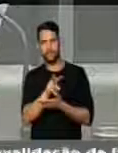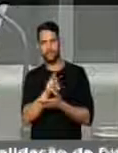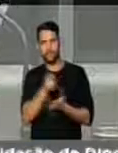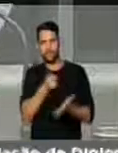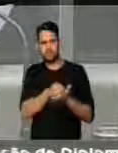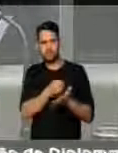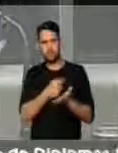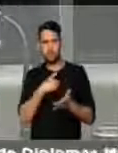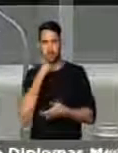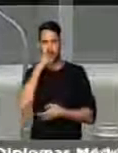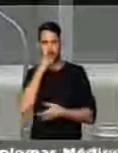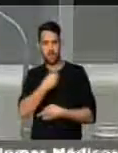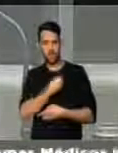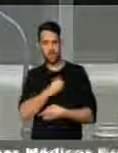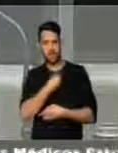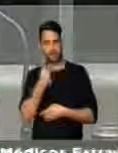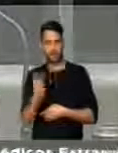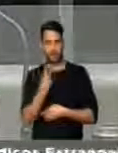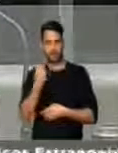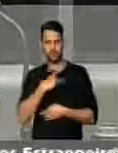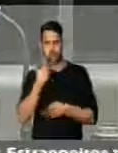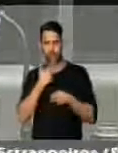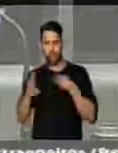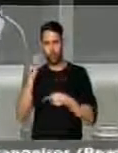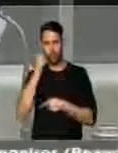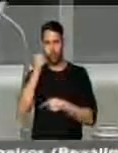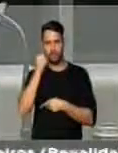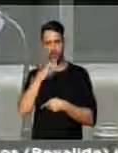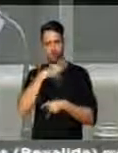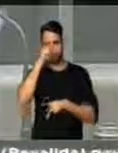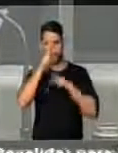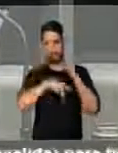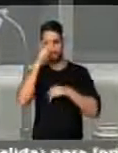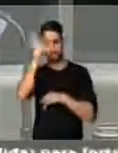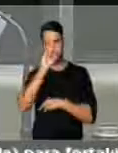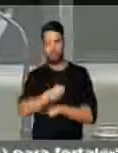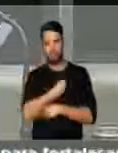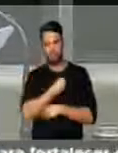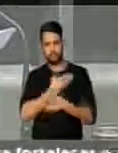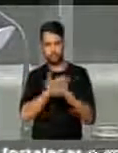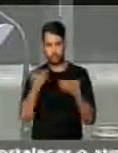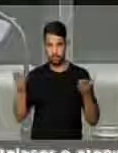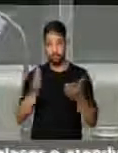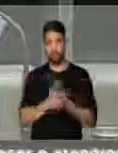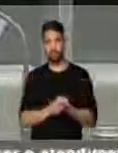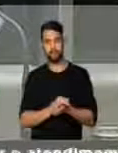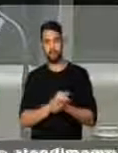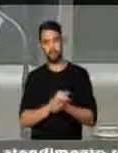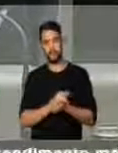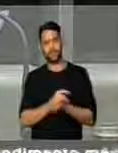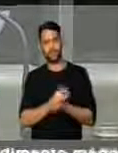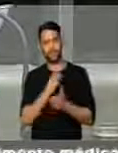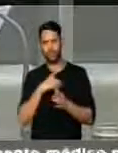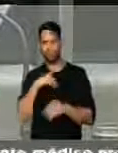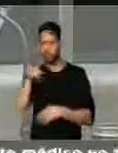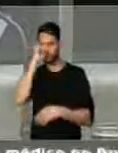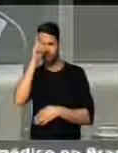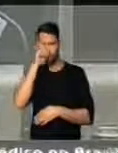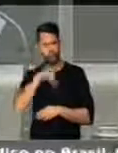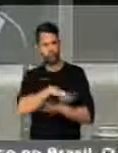põe em risco as valiosas conquistas do povo brasileiro, que